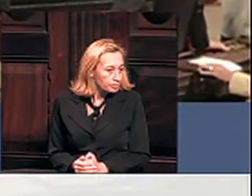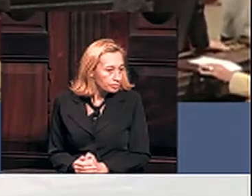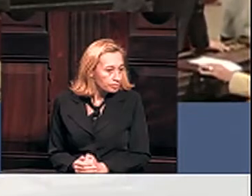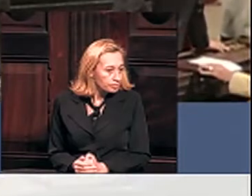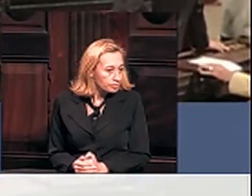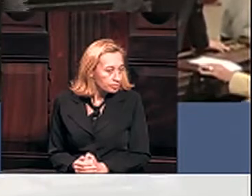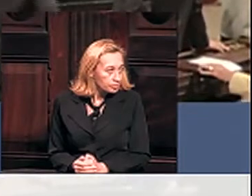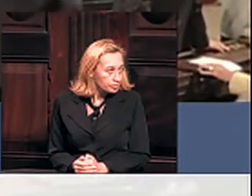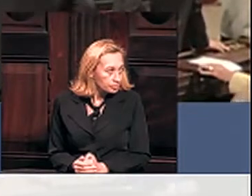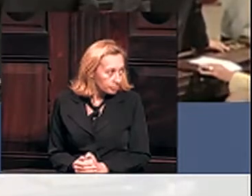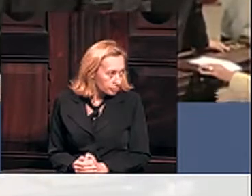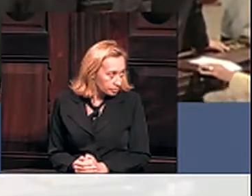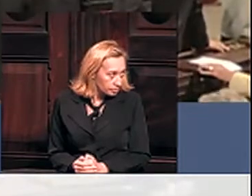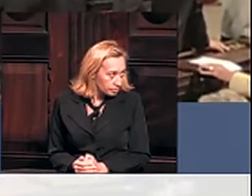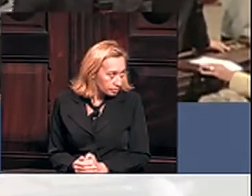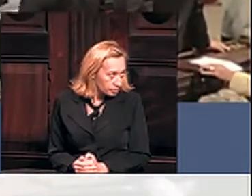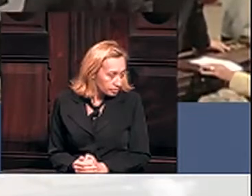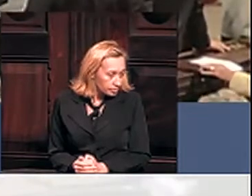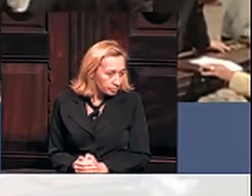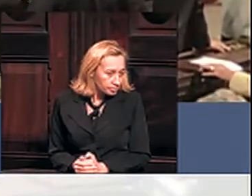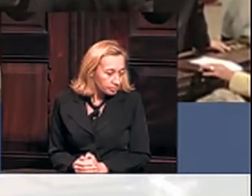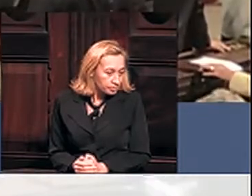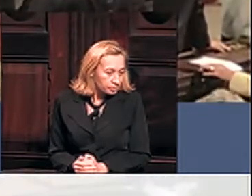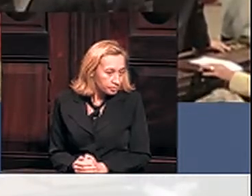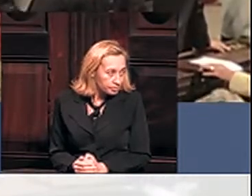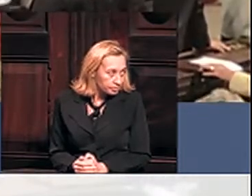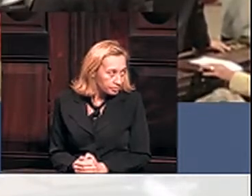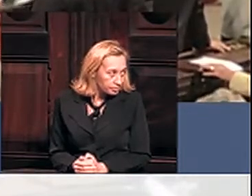Presidente, queria encaminhar a Vossa Excelência.